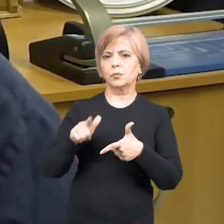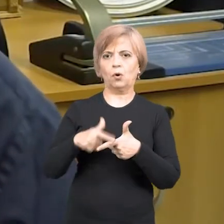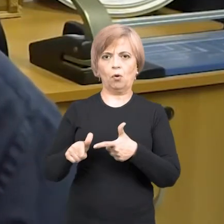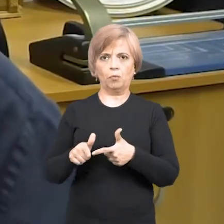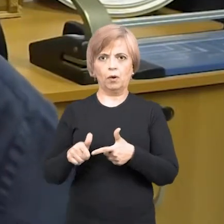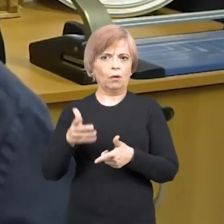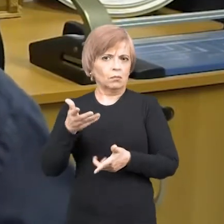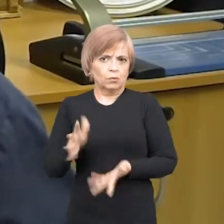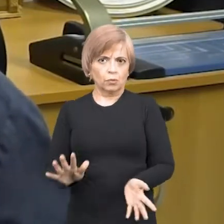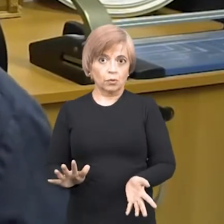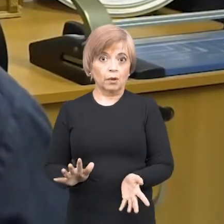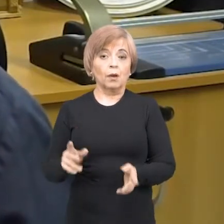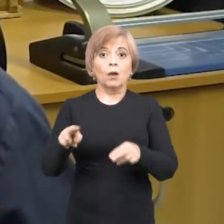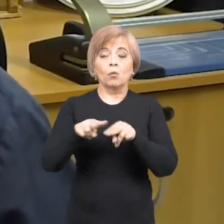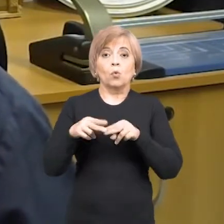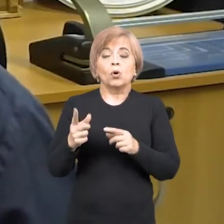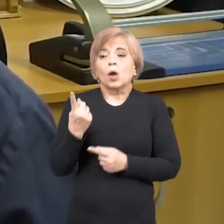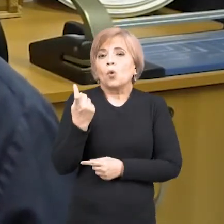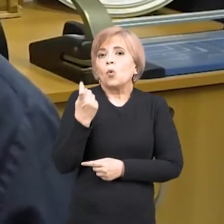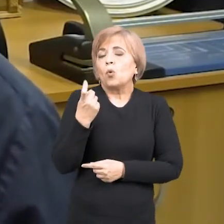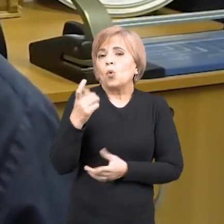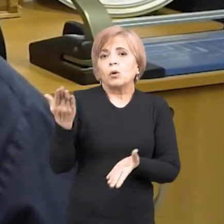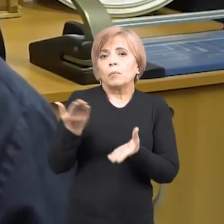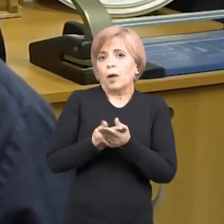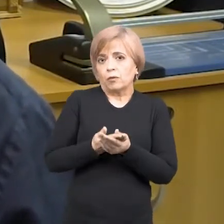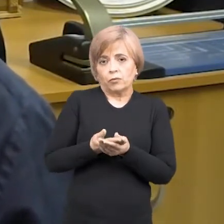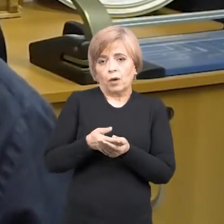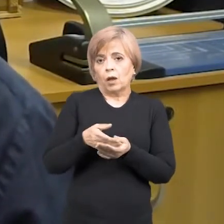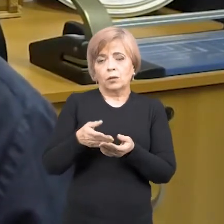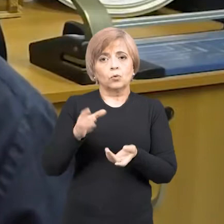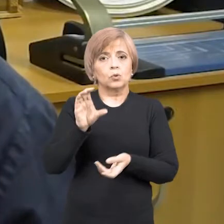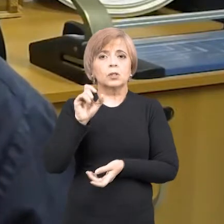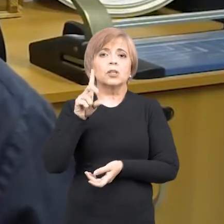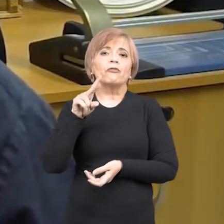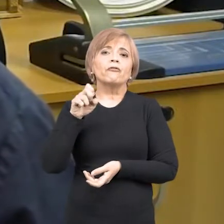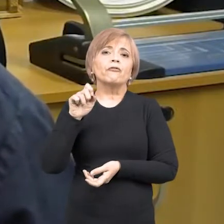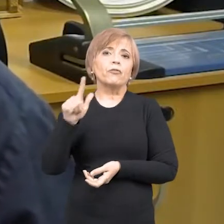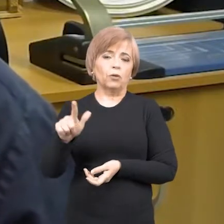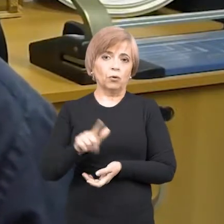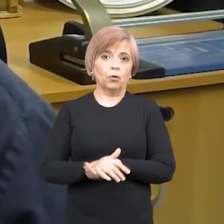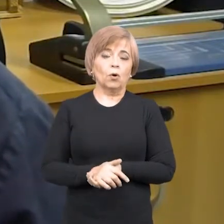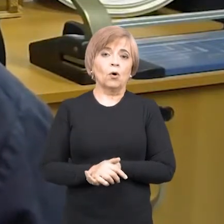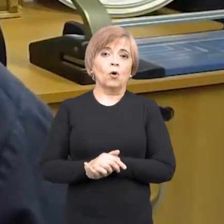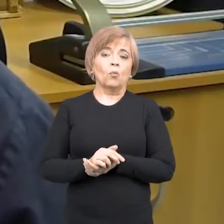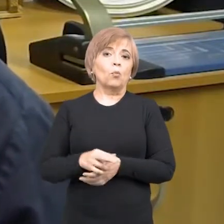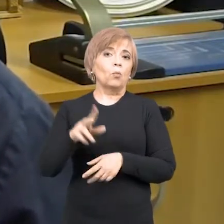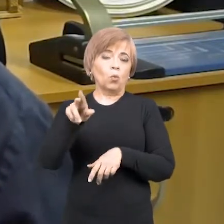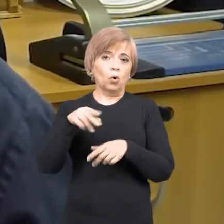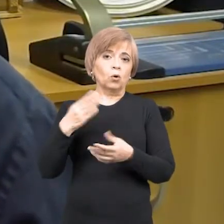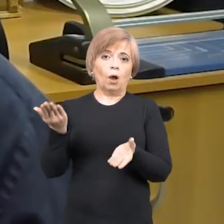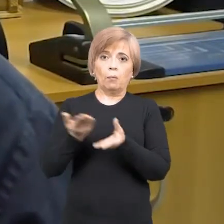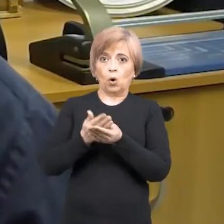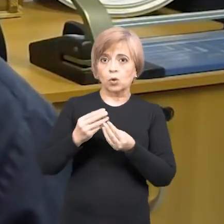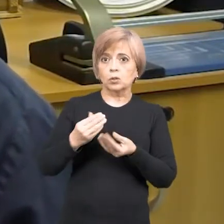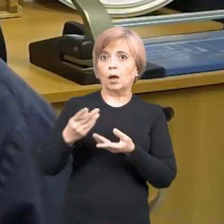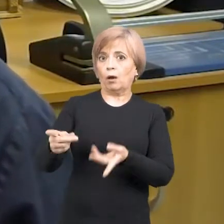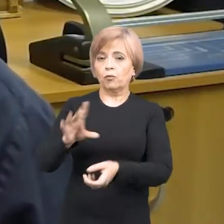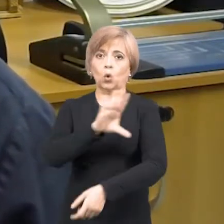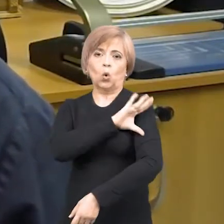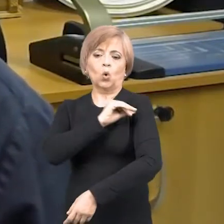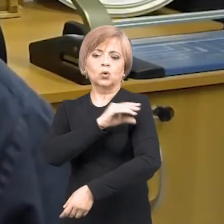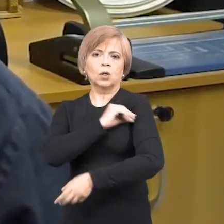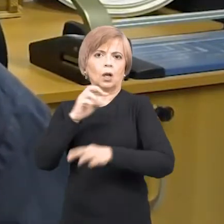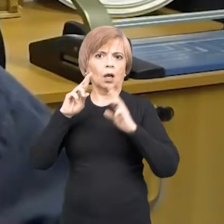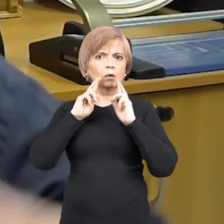questão, que era a única questão remanescente desse inquérito civil. Esse inquérito civil iniciou por representação dos conselheiros, em